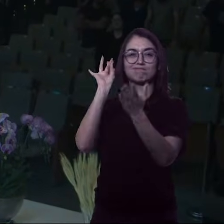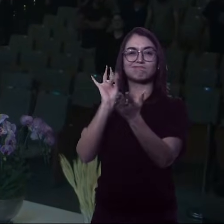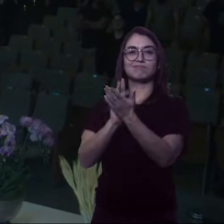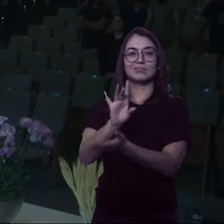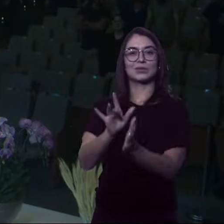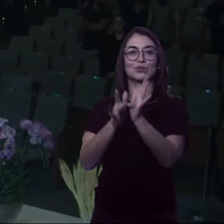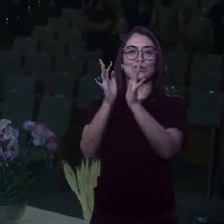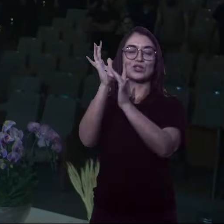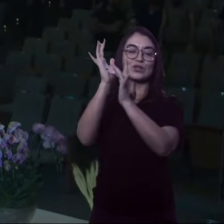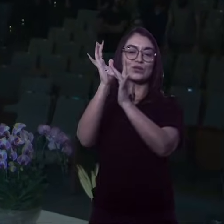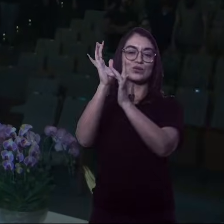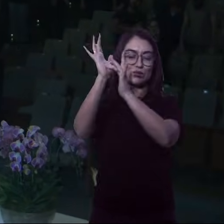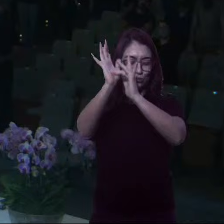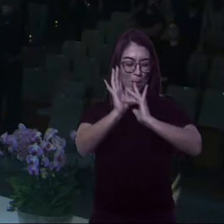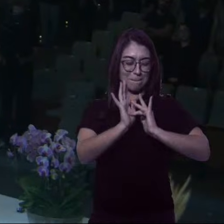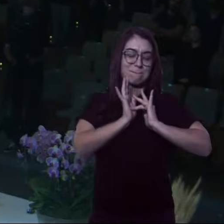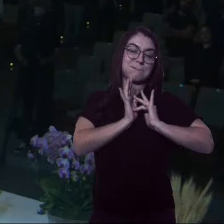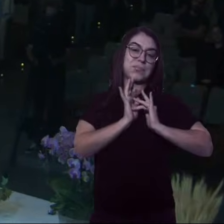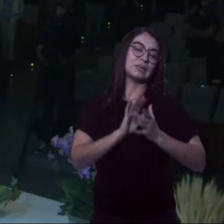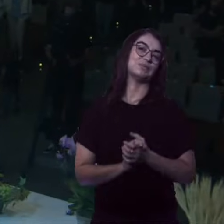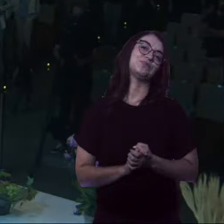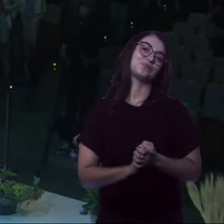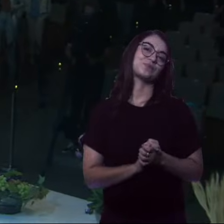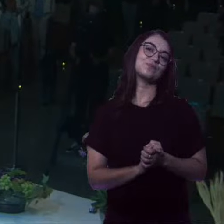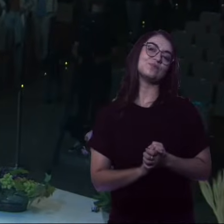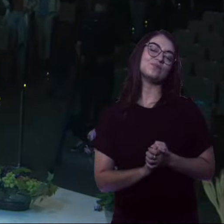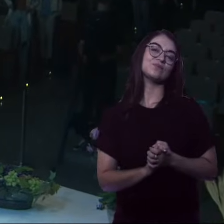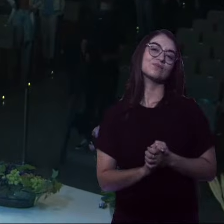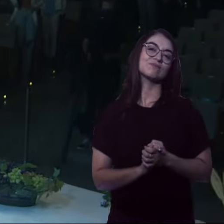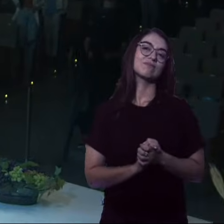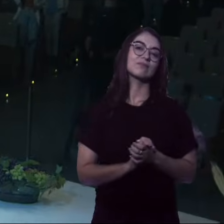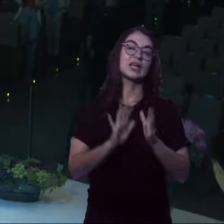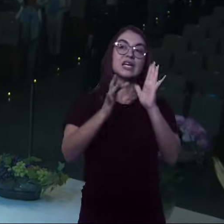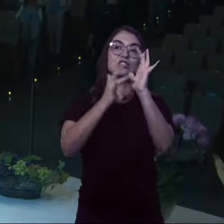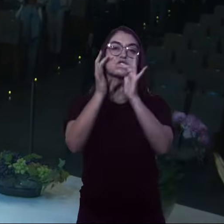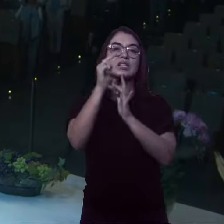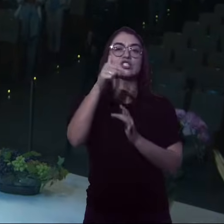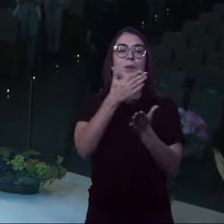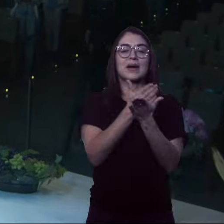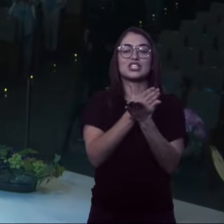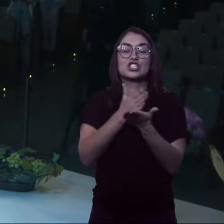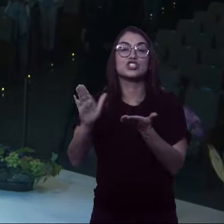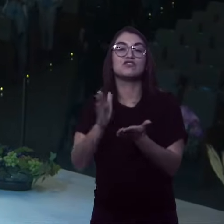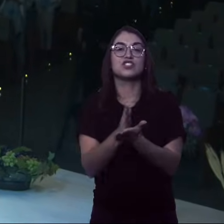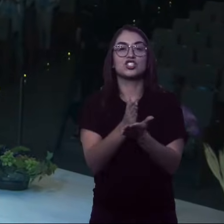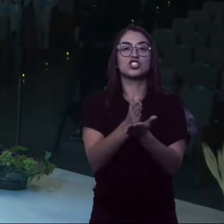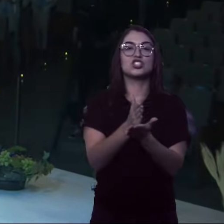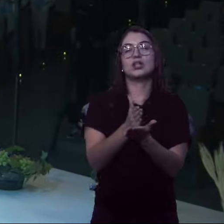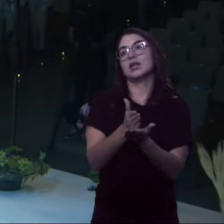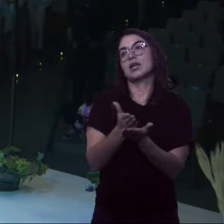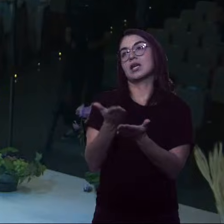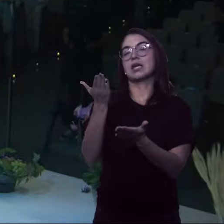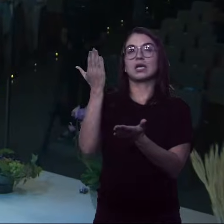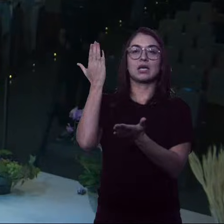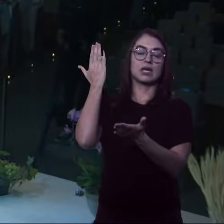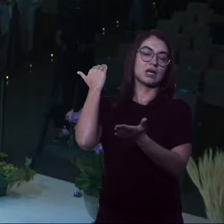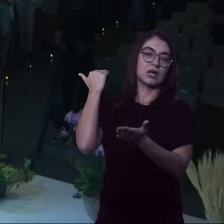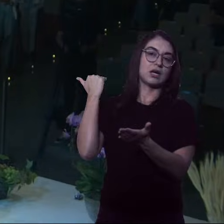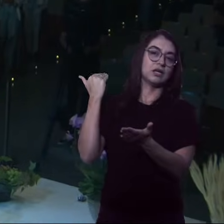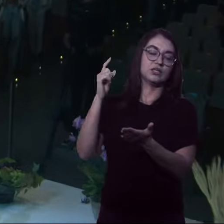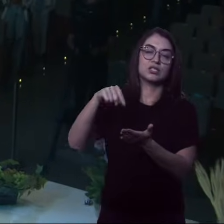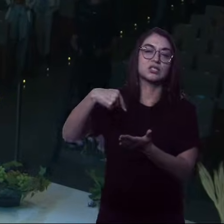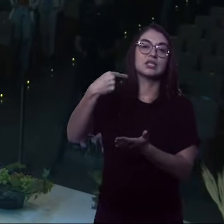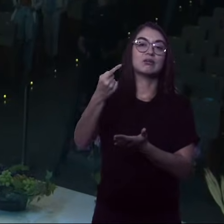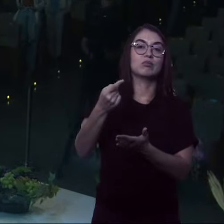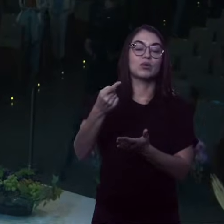Jesus. Jesus, ele não veio só para dividir a história em antes e depois de Cristo. Ele veio para dividir a sua história para antes e